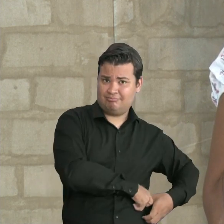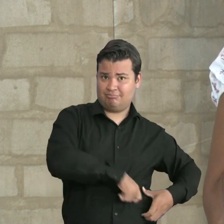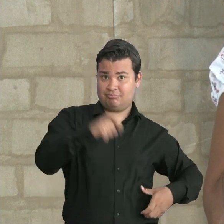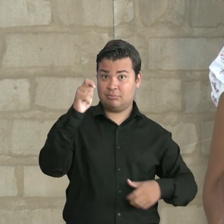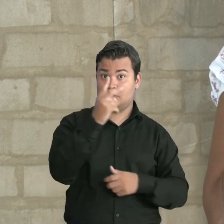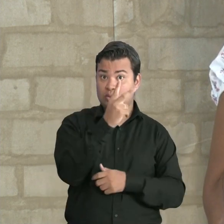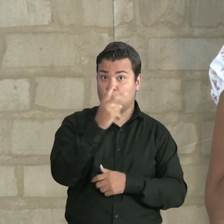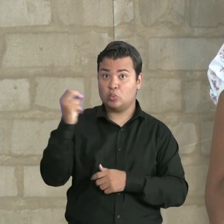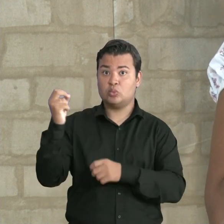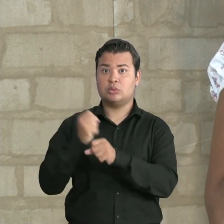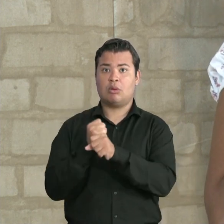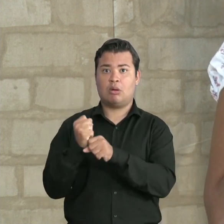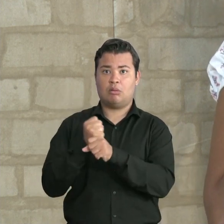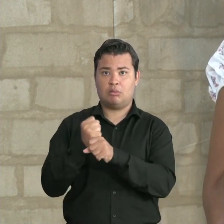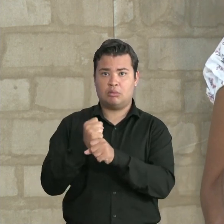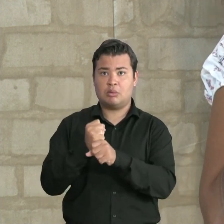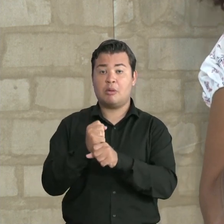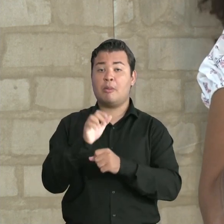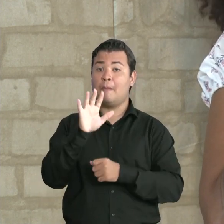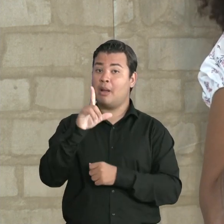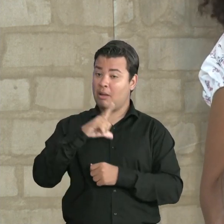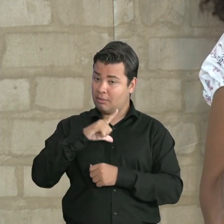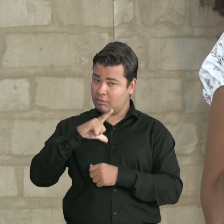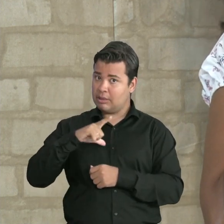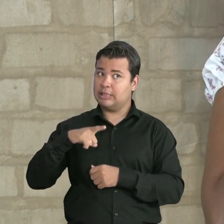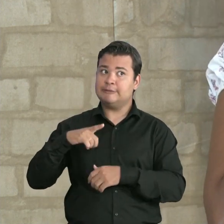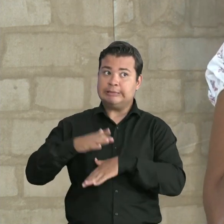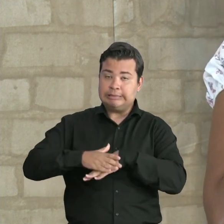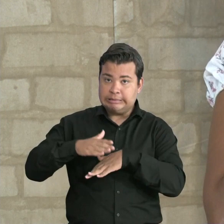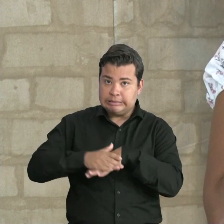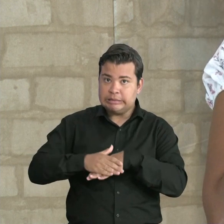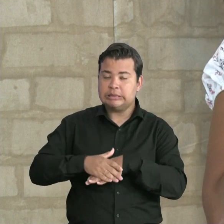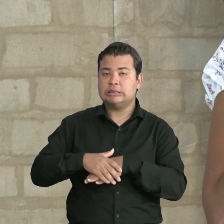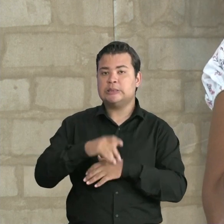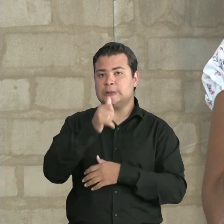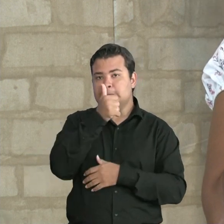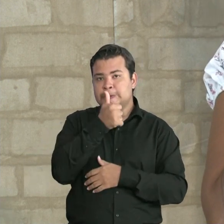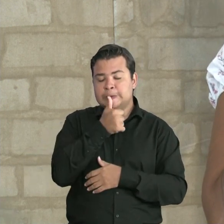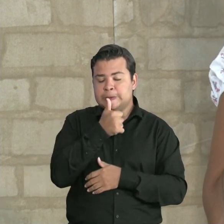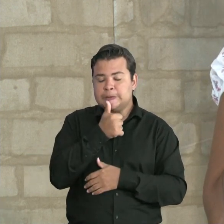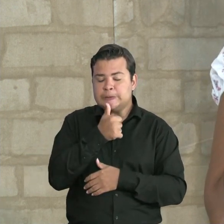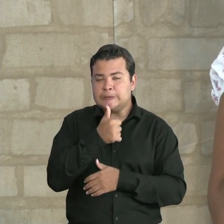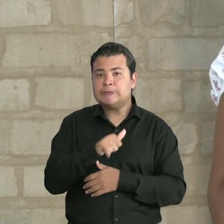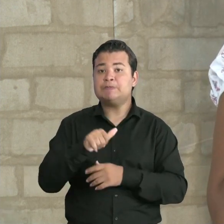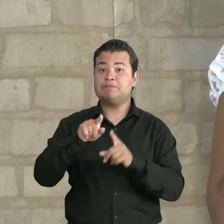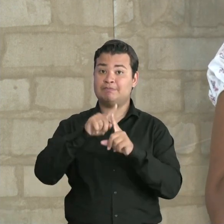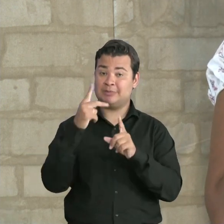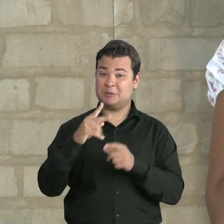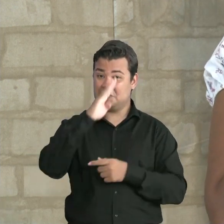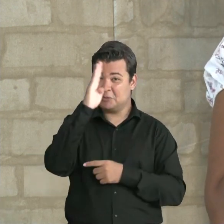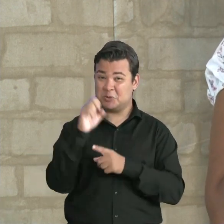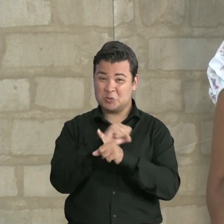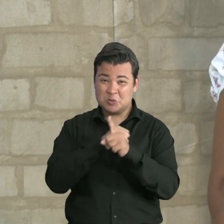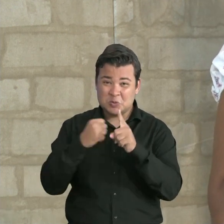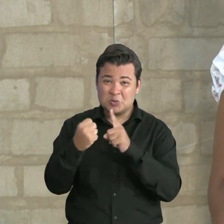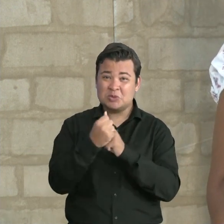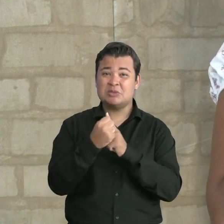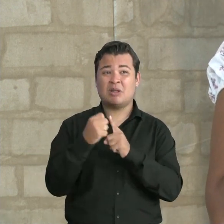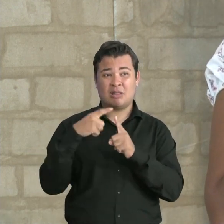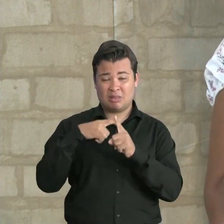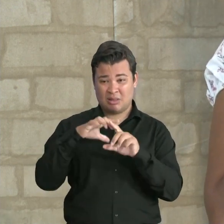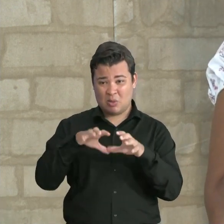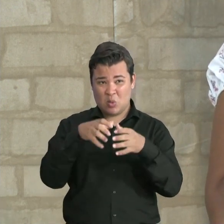isso teve um custo e onerou parcela significativa da sociedade brasileira que esteve de